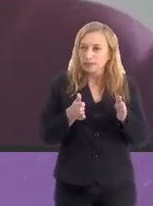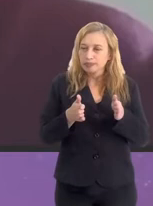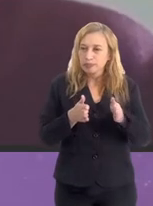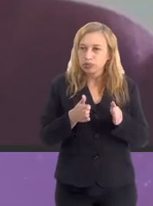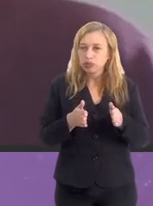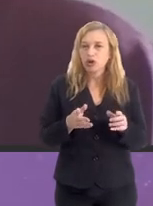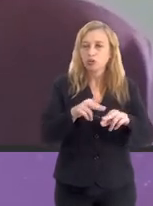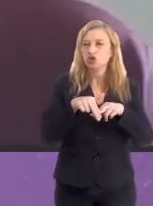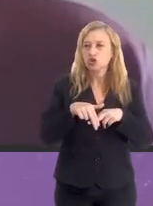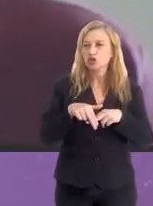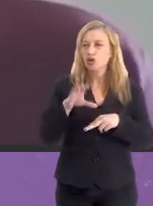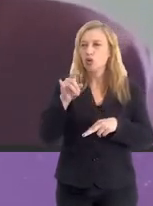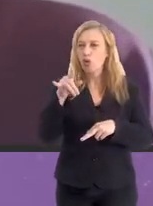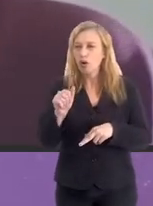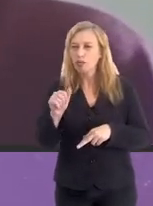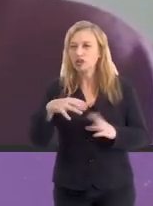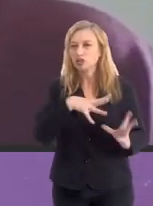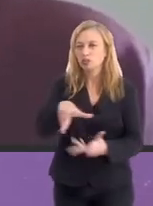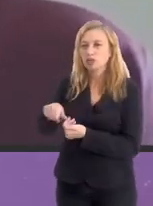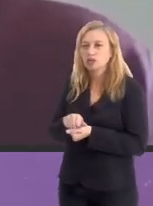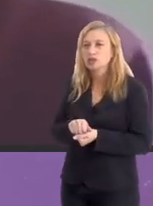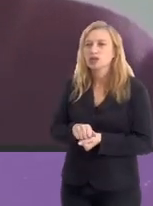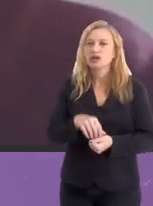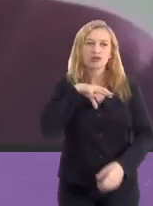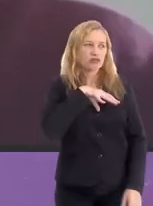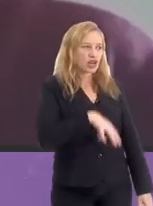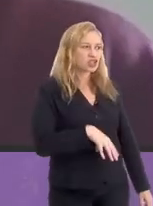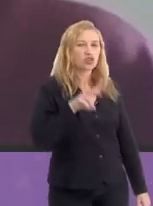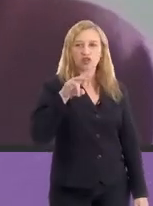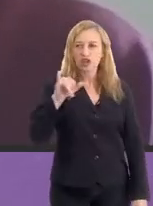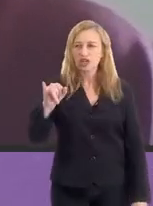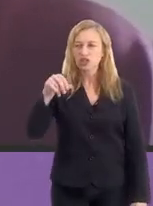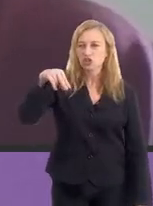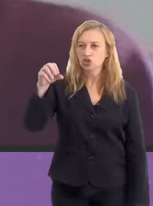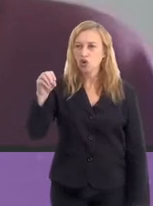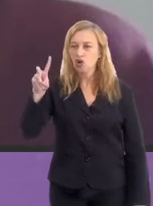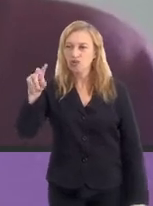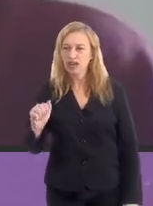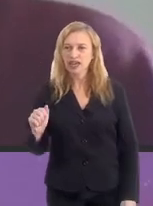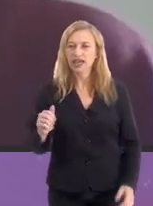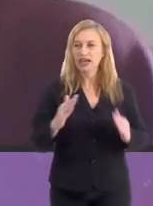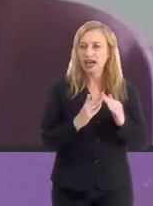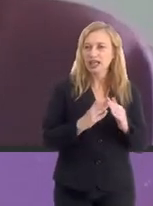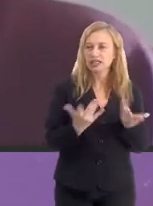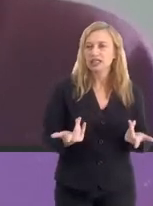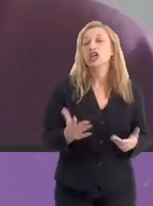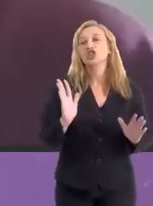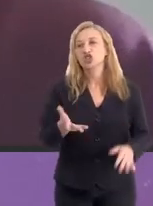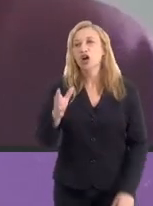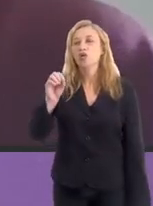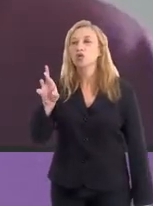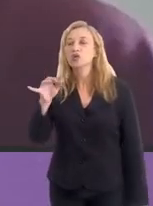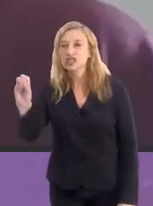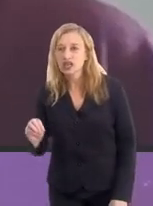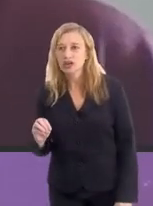apertado em função aí da copa do mundo o Vasco vai estrear com Vila Nova de Goiás em casa em São Januário já o Cruzeiro